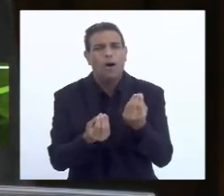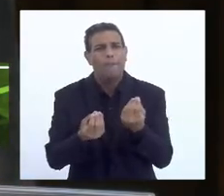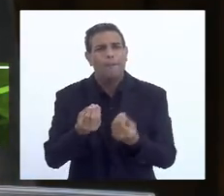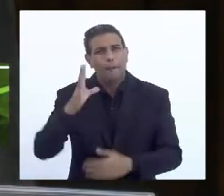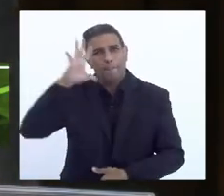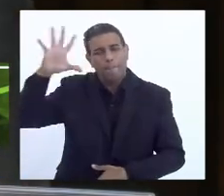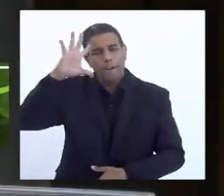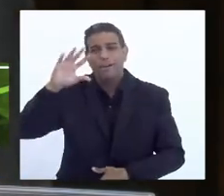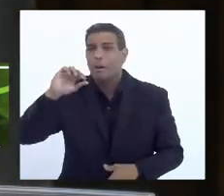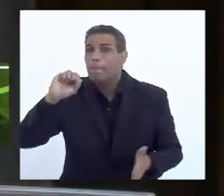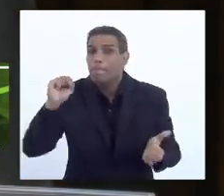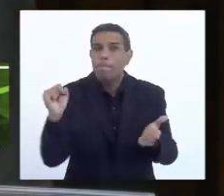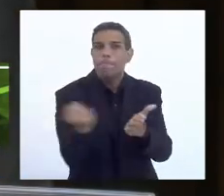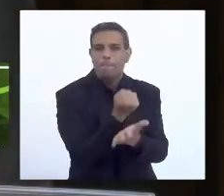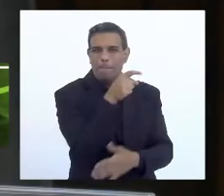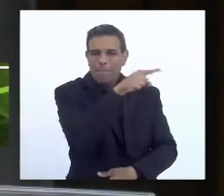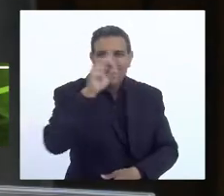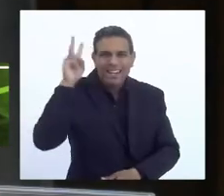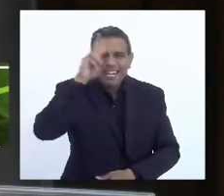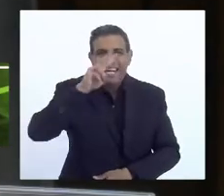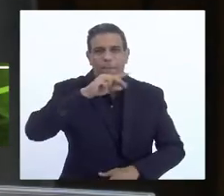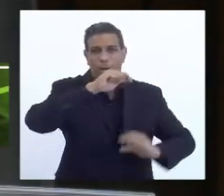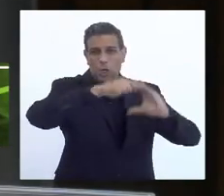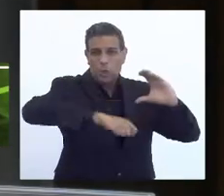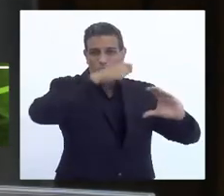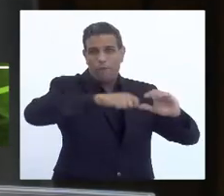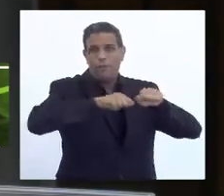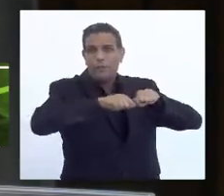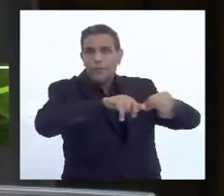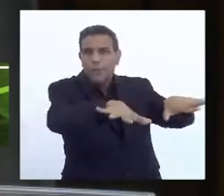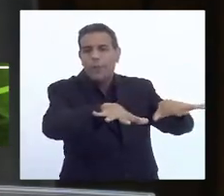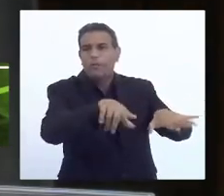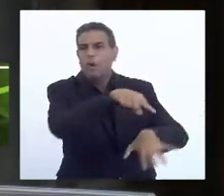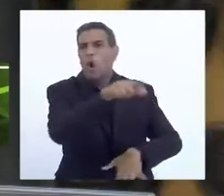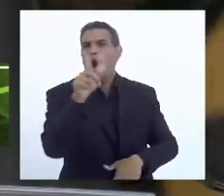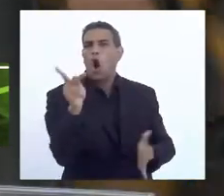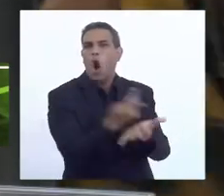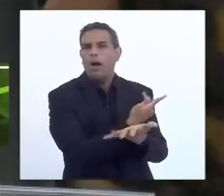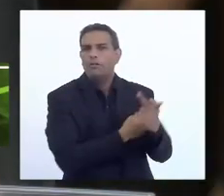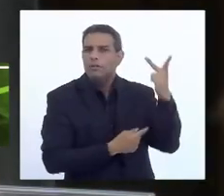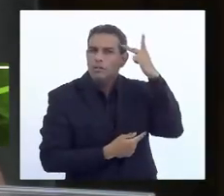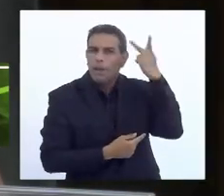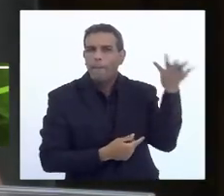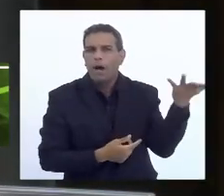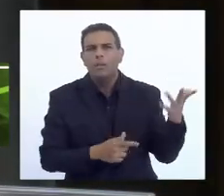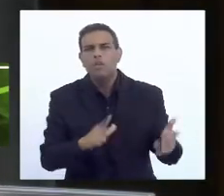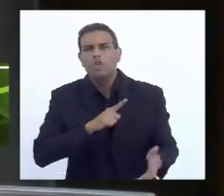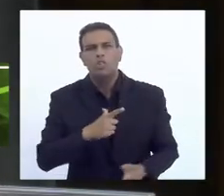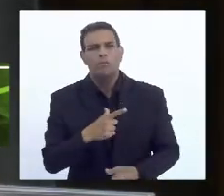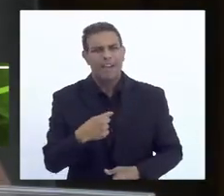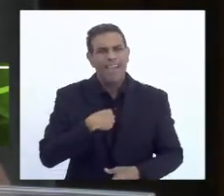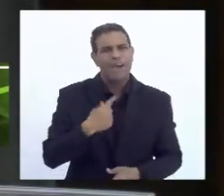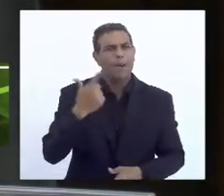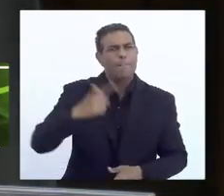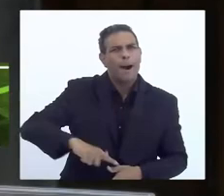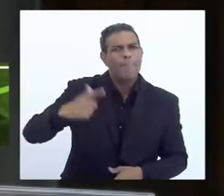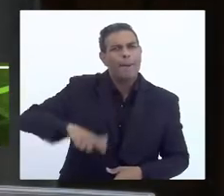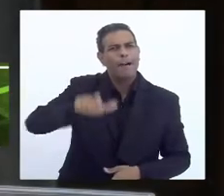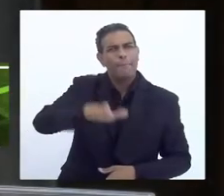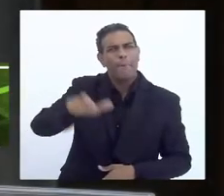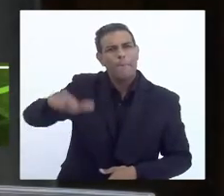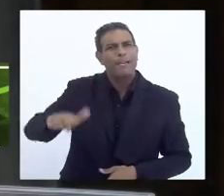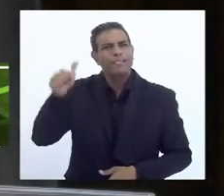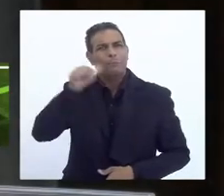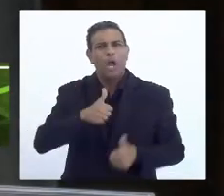o que estourou mesmo foi o vídeo. Mas as torturas que, eu passei, assim, não só eu, mas a mulherada que